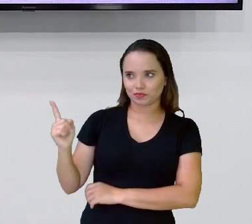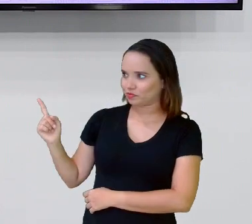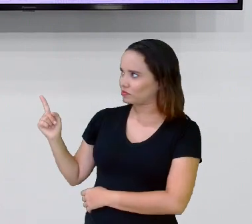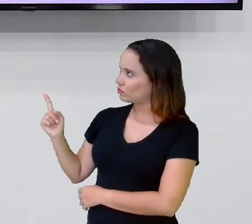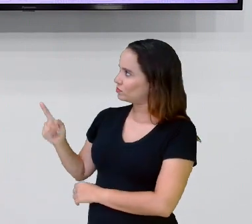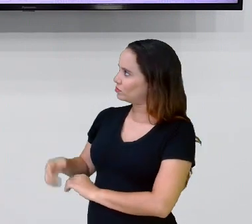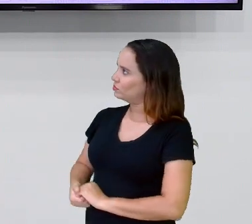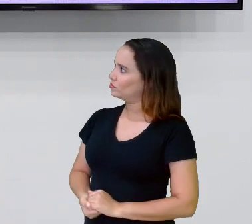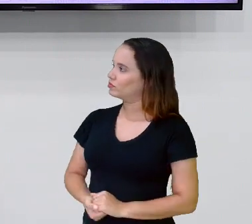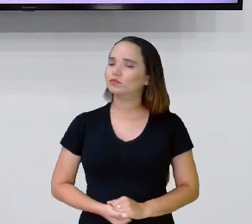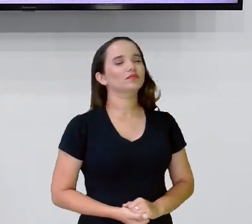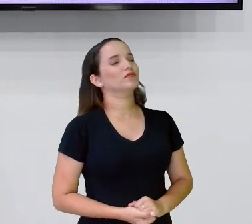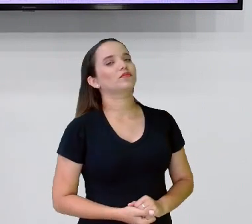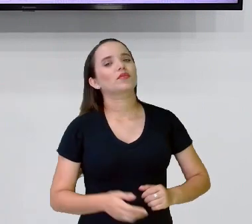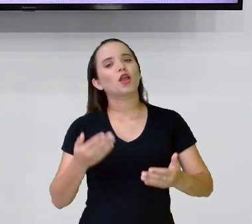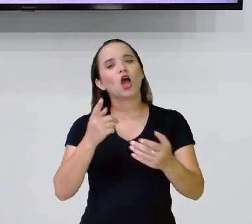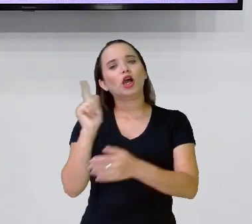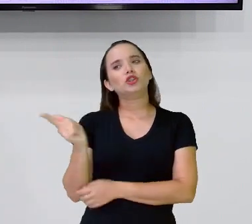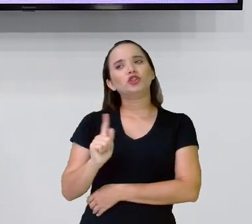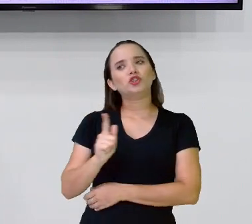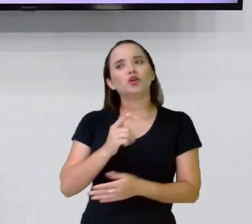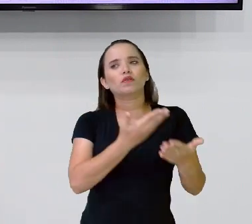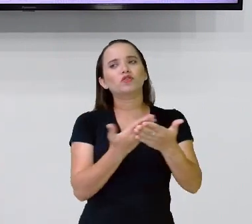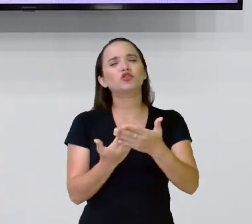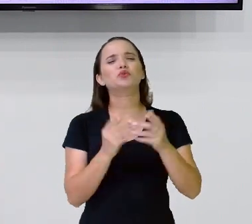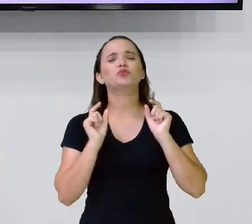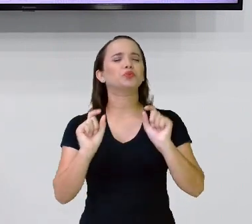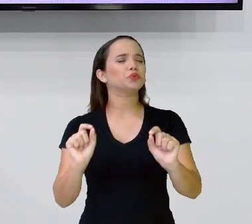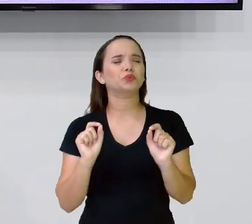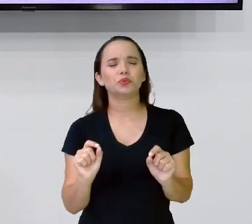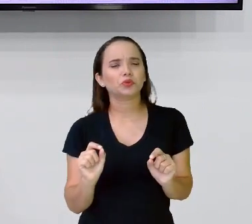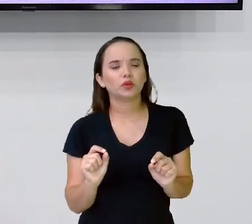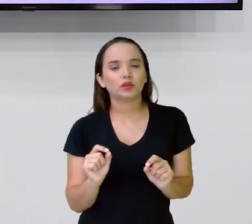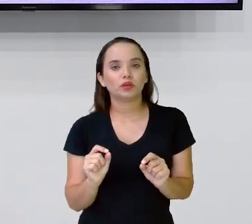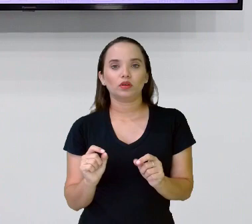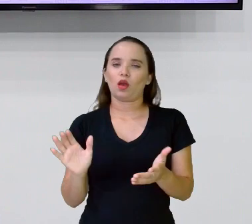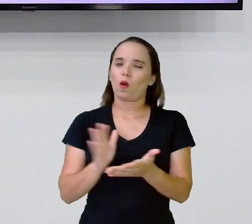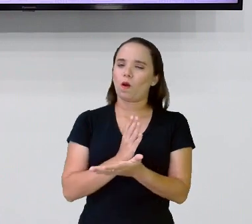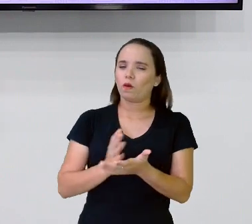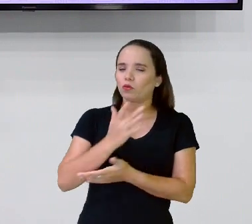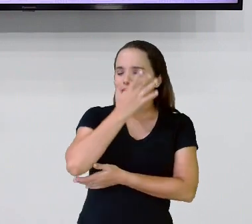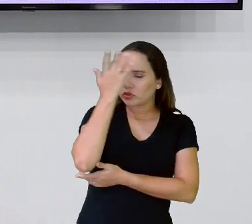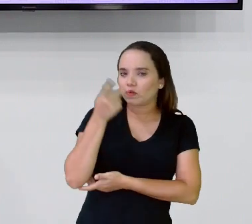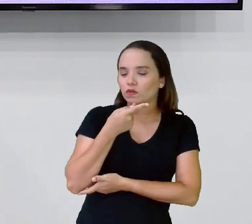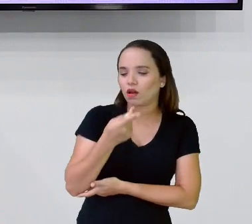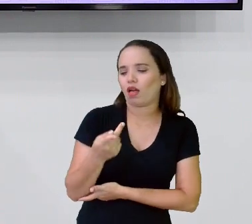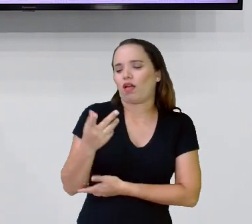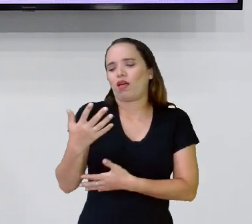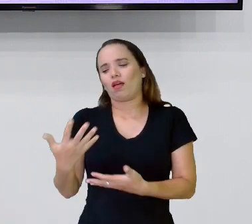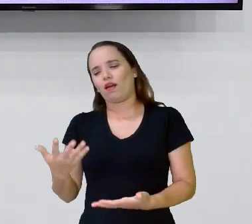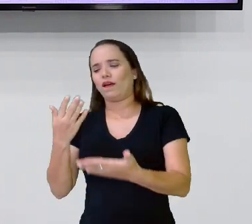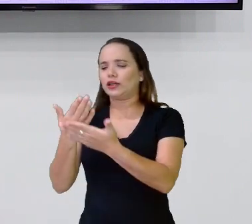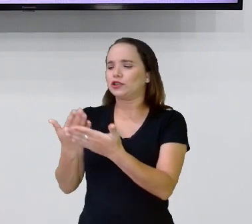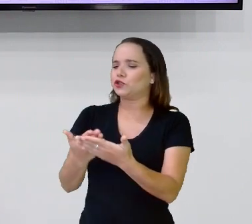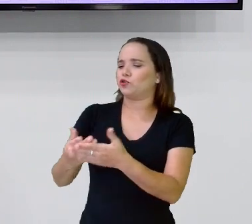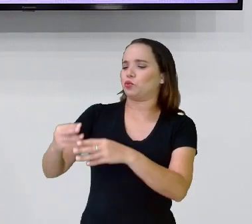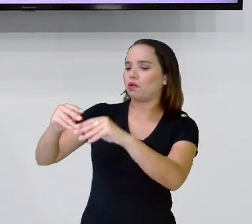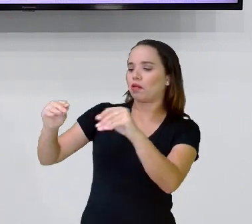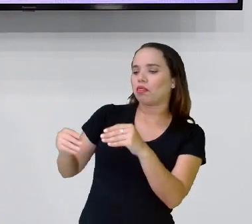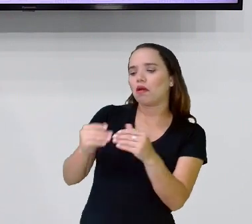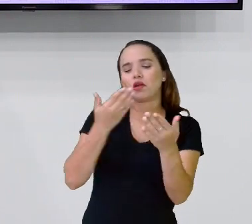O que a geografia estuda? Né? Muita gente vai falar, estuda a Terra, estuda o solo, estuda... Mas qual